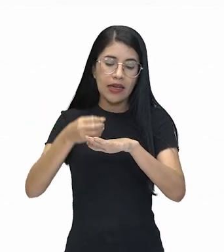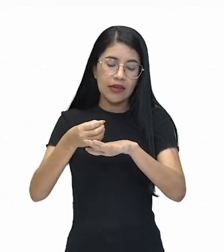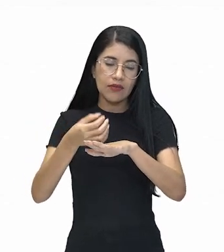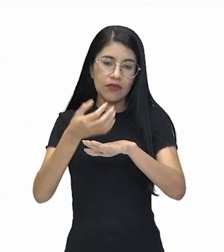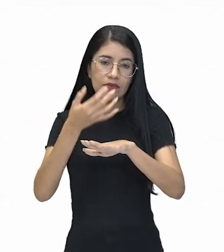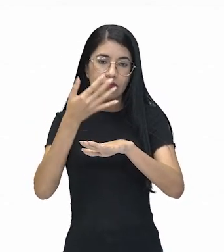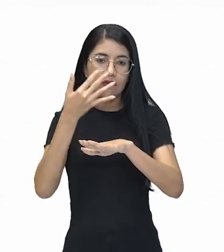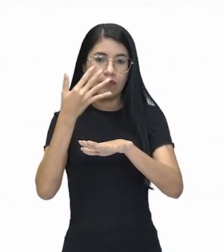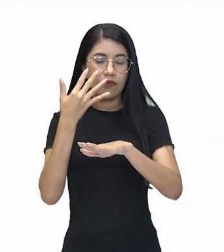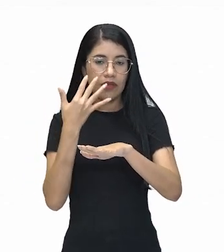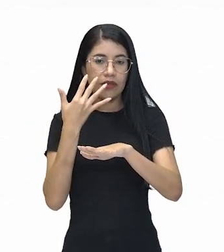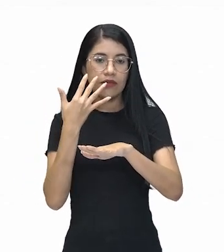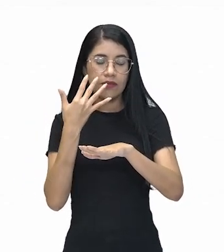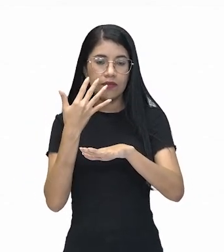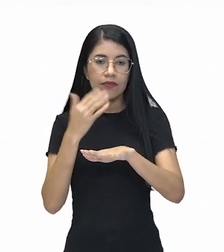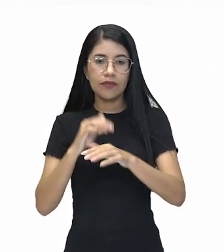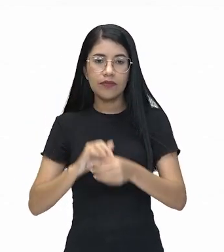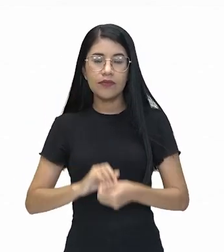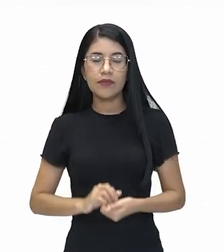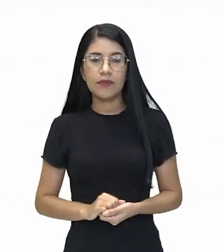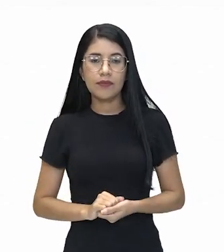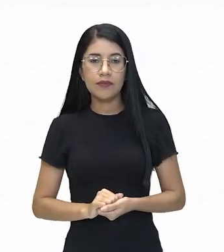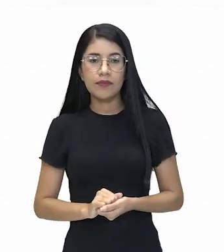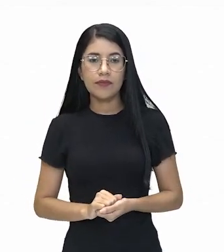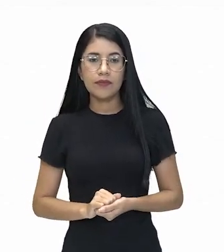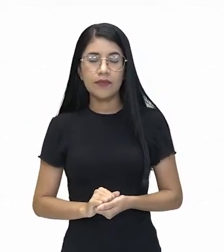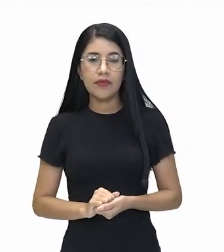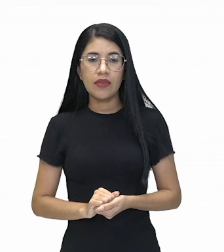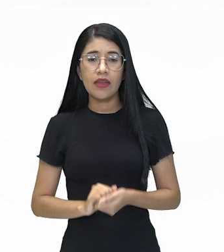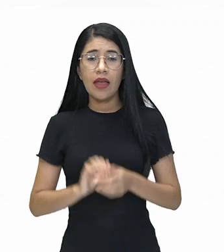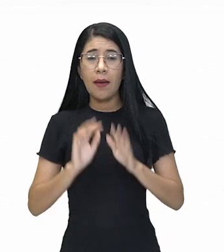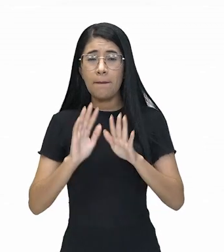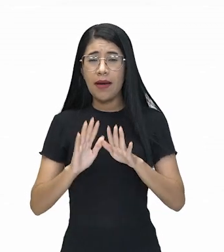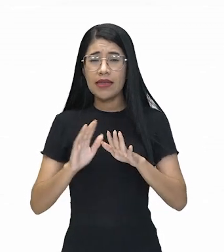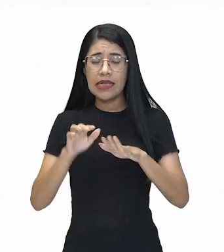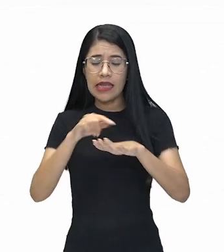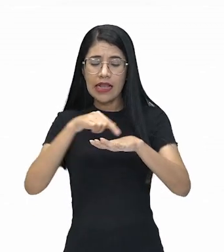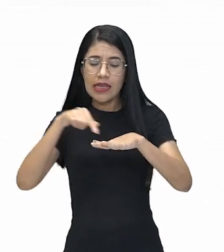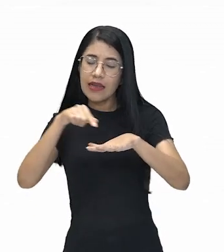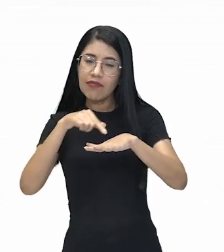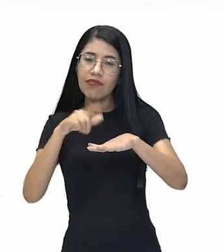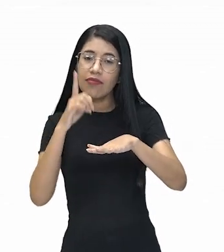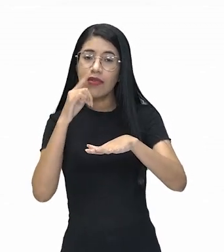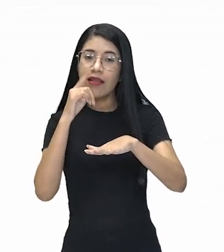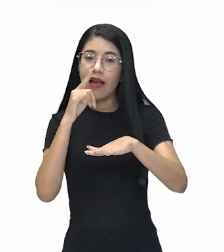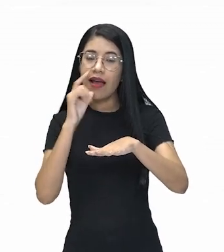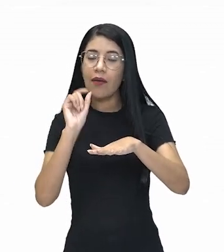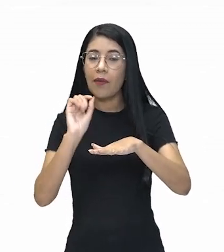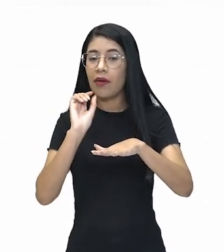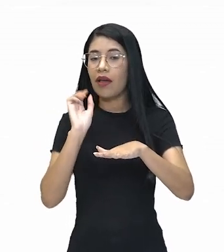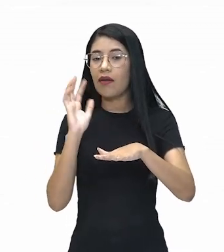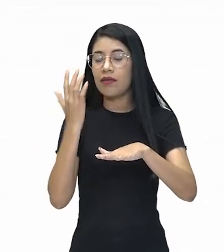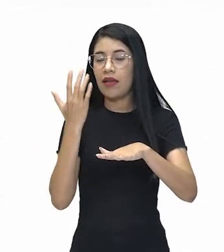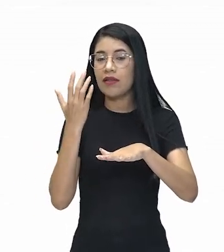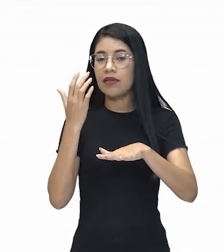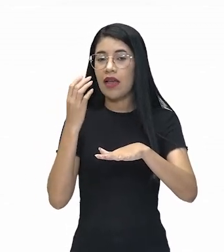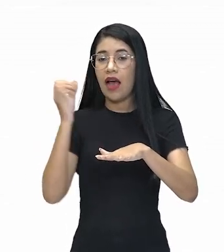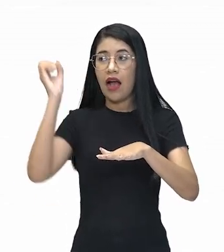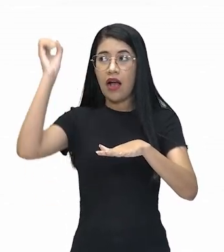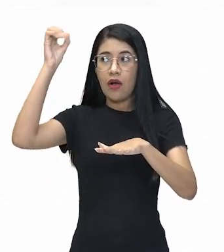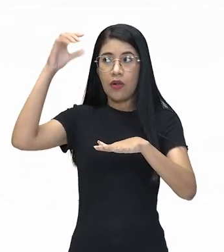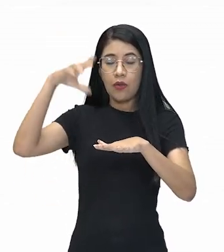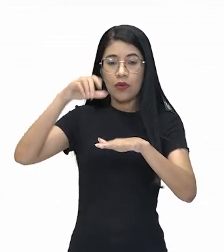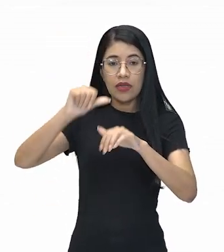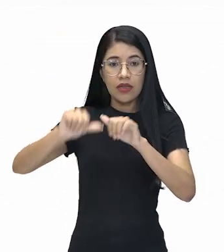dele e reflita até os seus olhos. Só que como ele está dentro da piscina, essa luz ela vai mudar de meio.